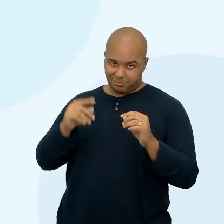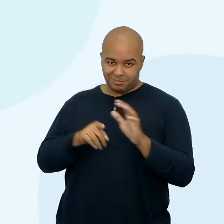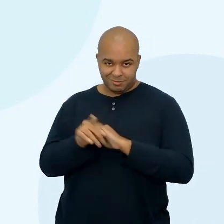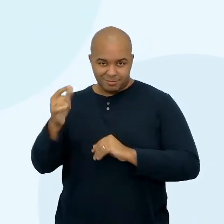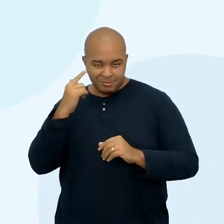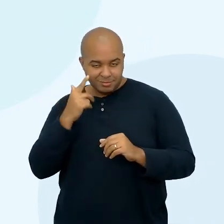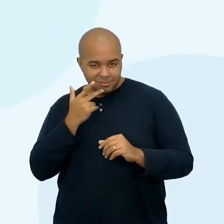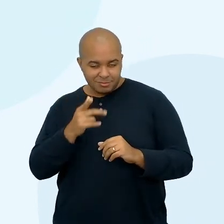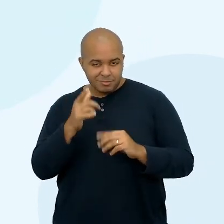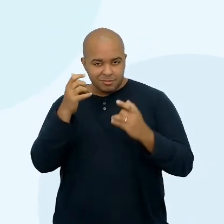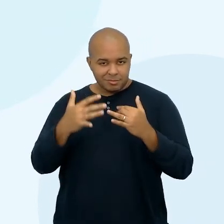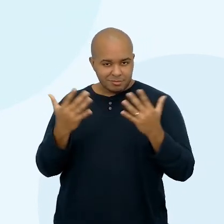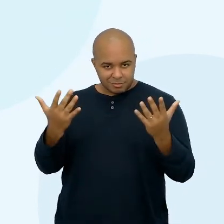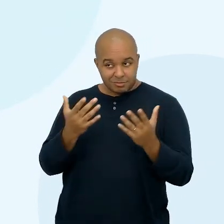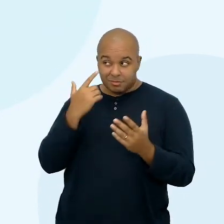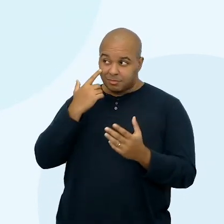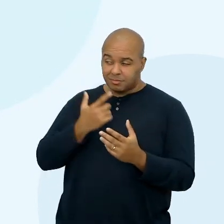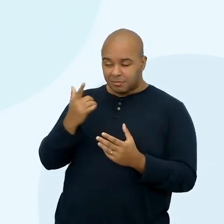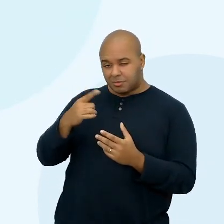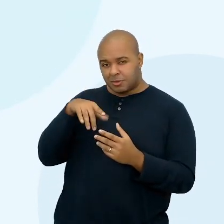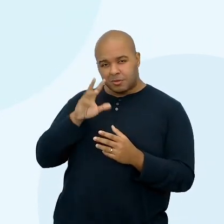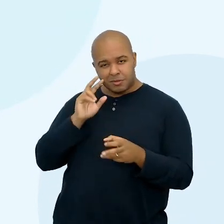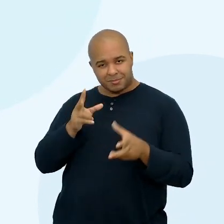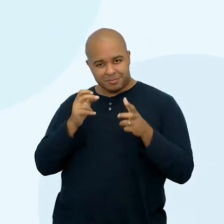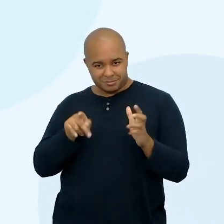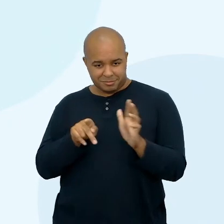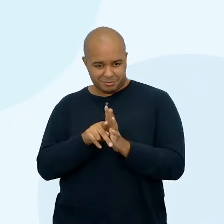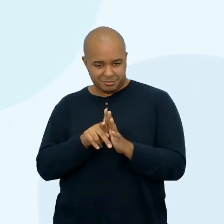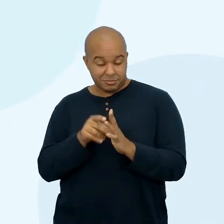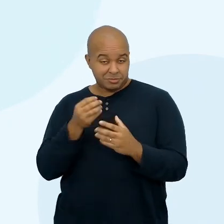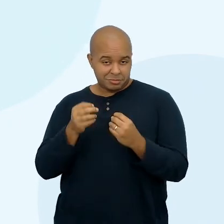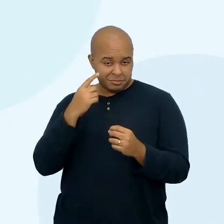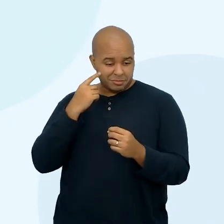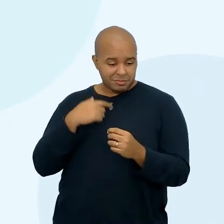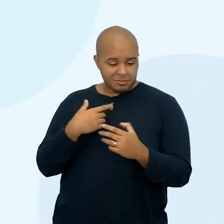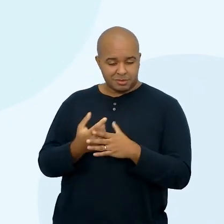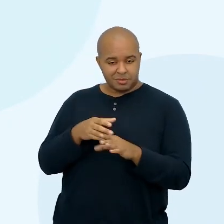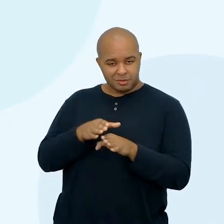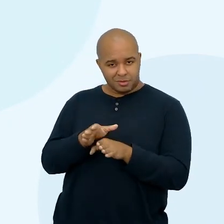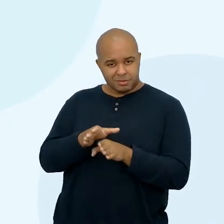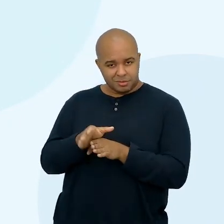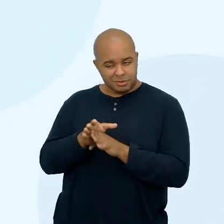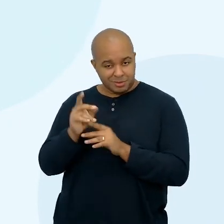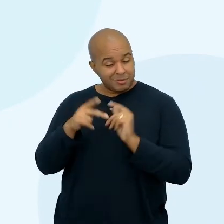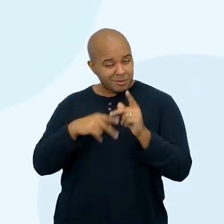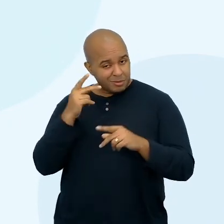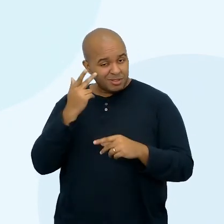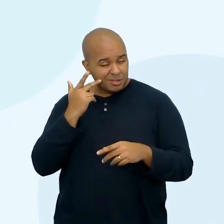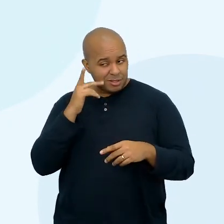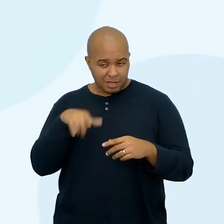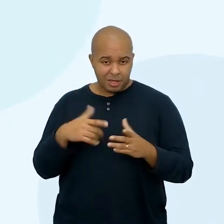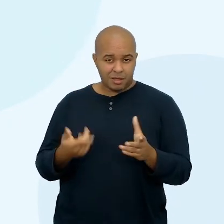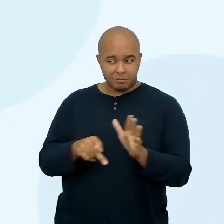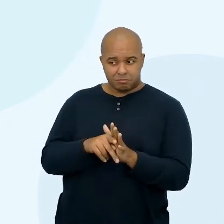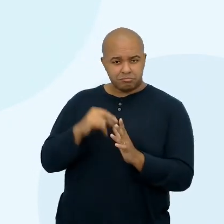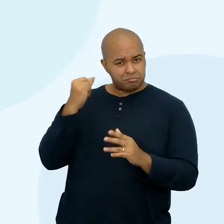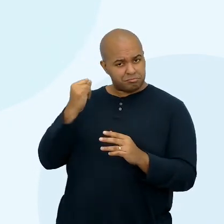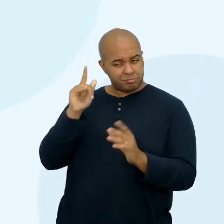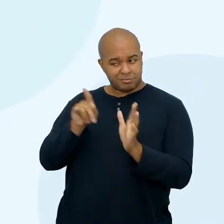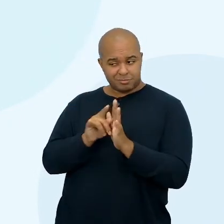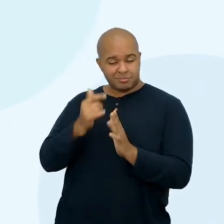E também tem outra vantagem, você está vendo aí. Conscientiza o cidadão sobre a